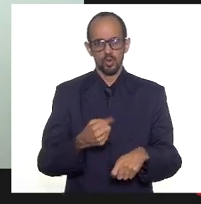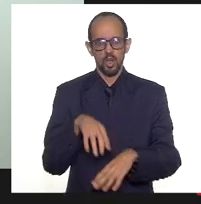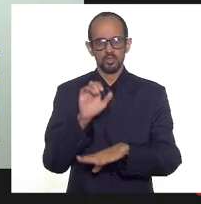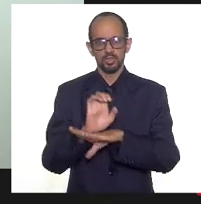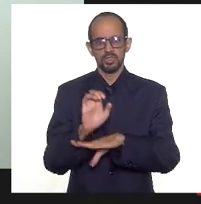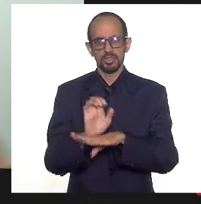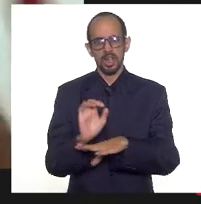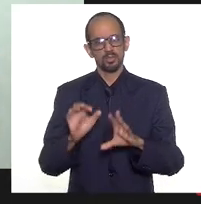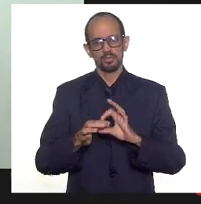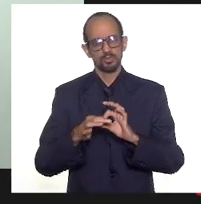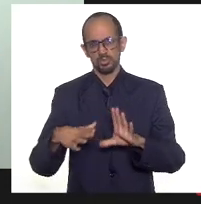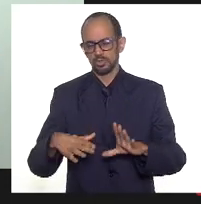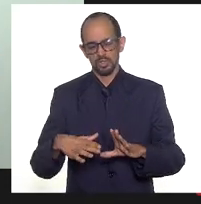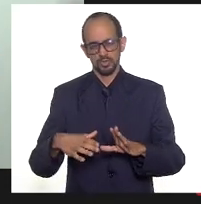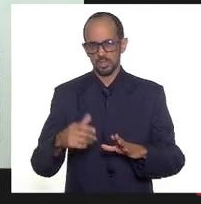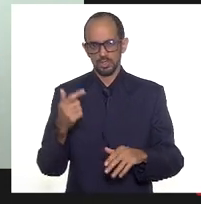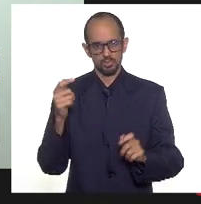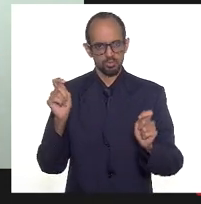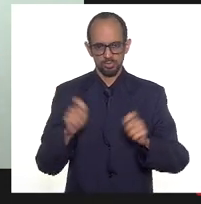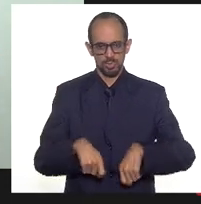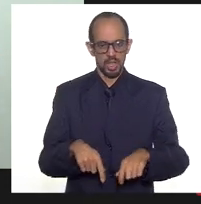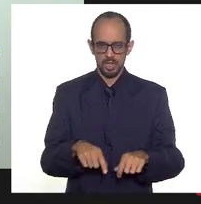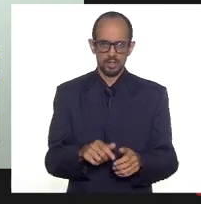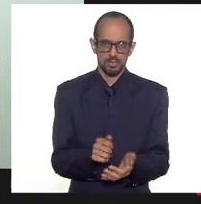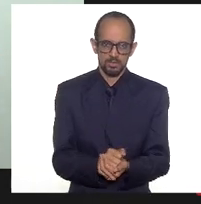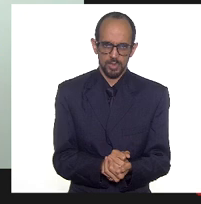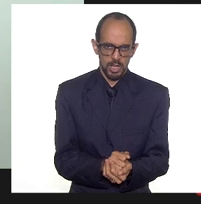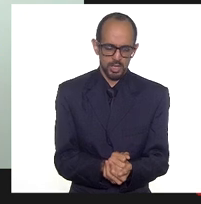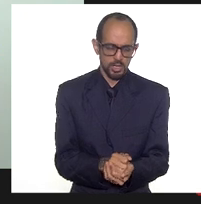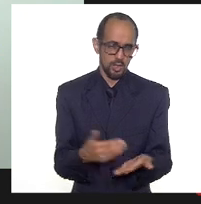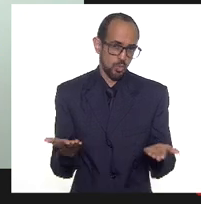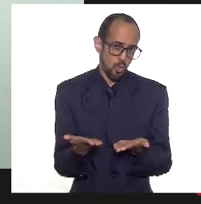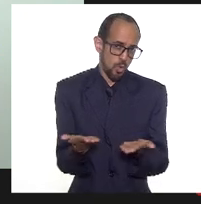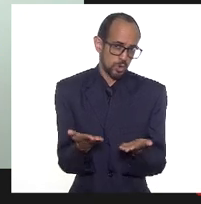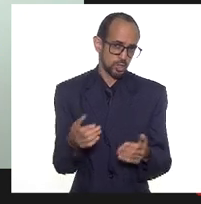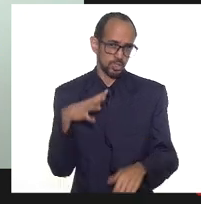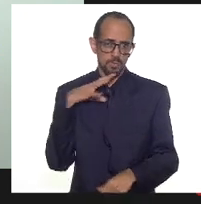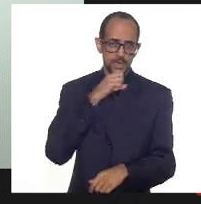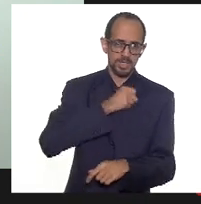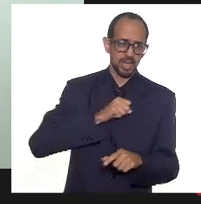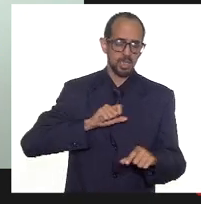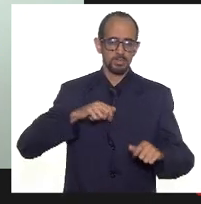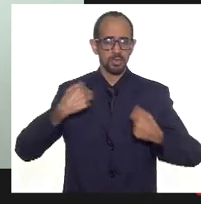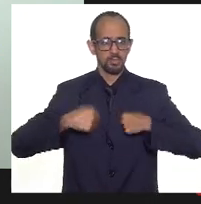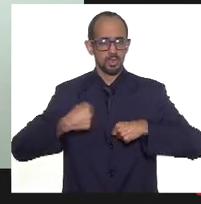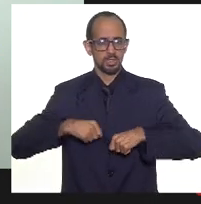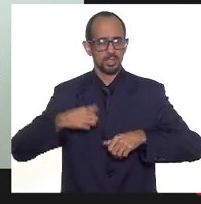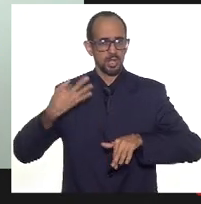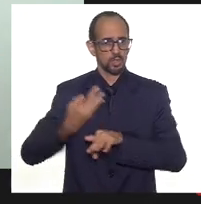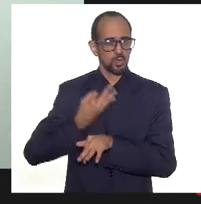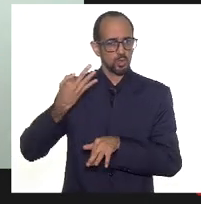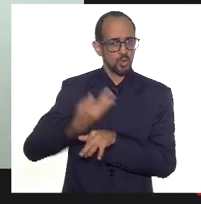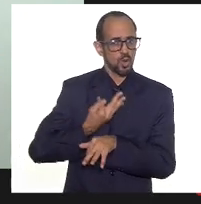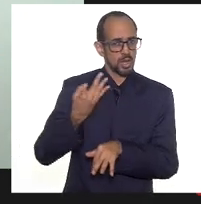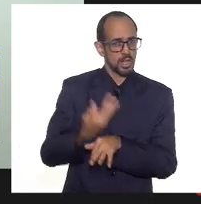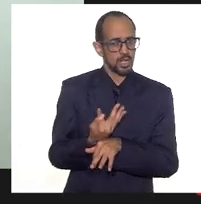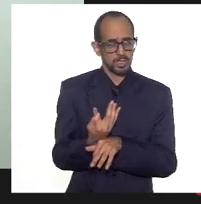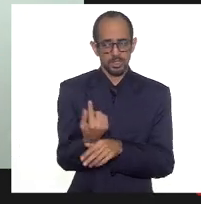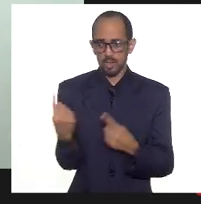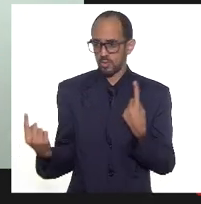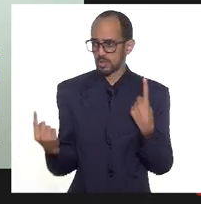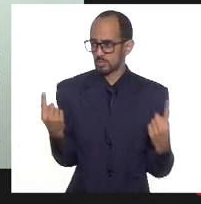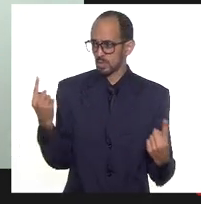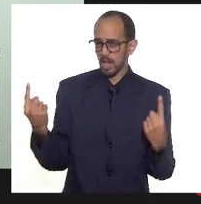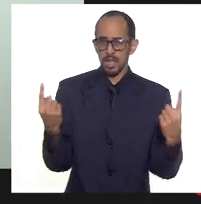de Direito, não caberia em momento nenhum, mas hoje a gente vê que é preciso ter tolerância uns com os outros,